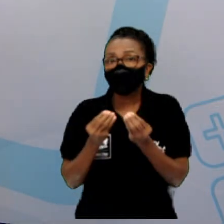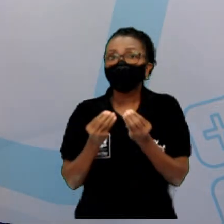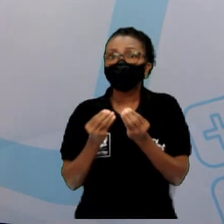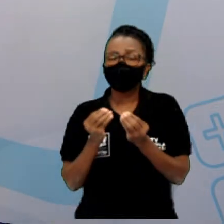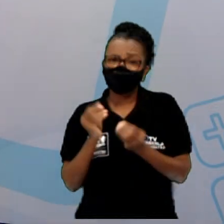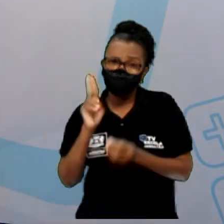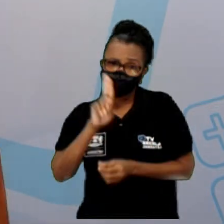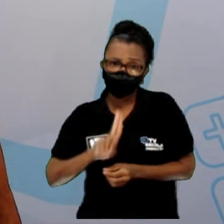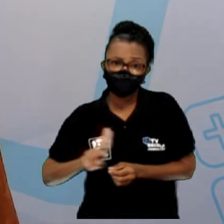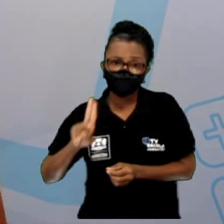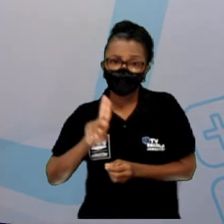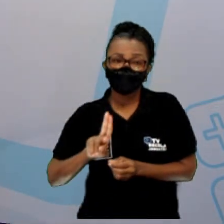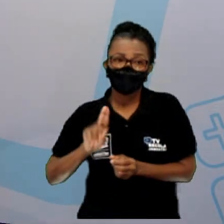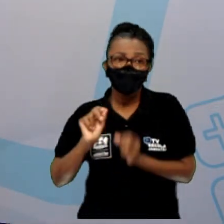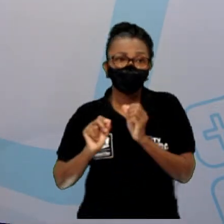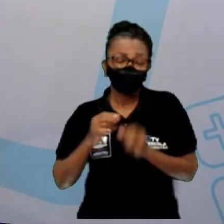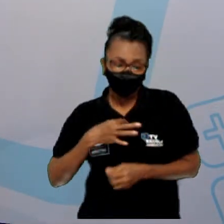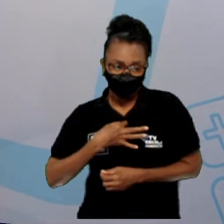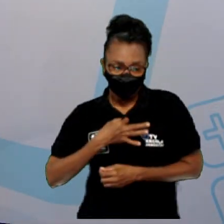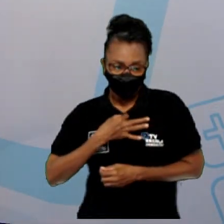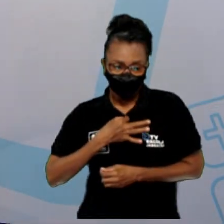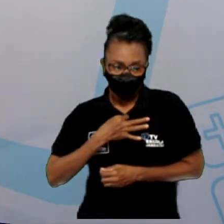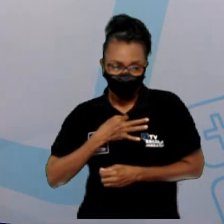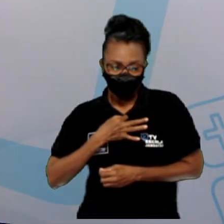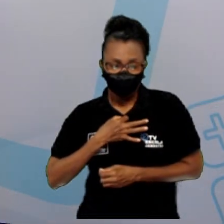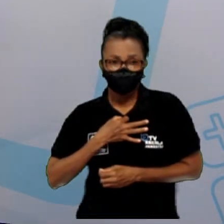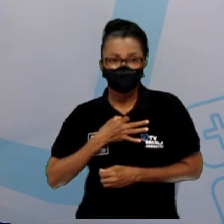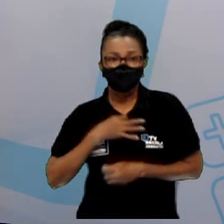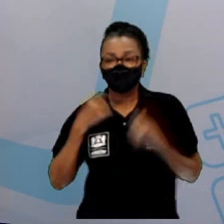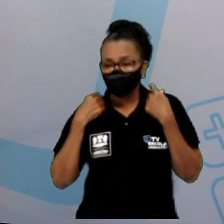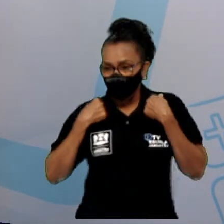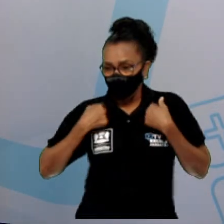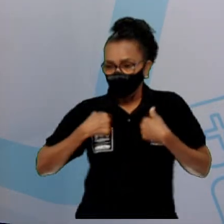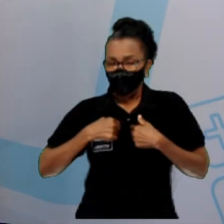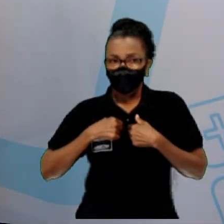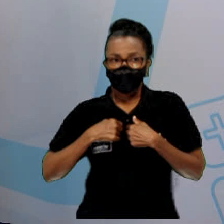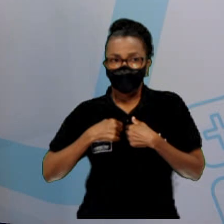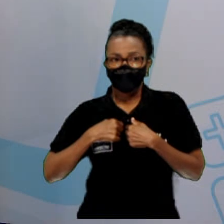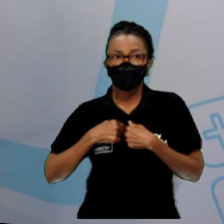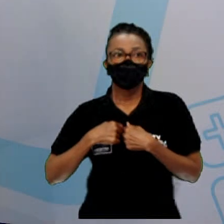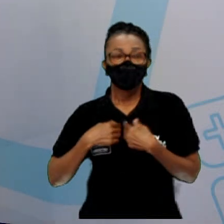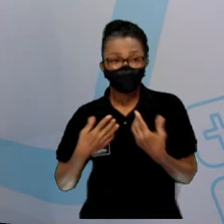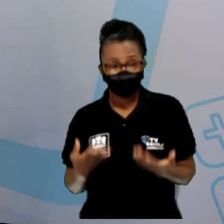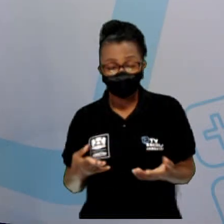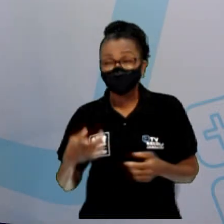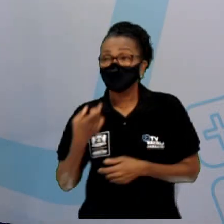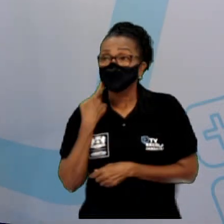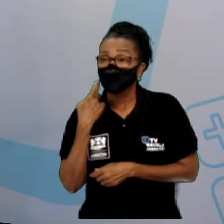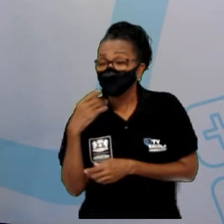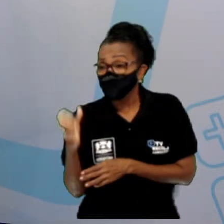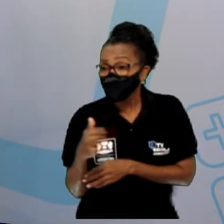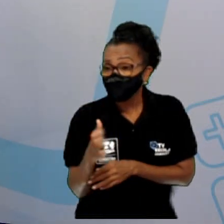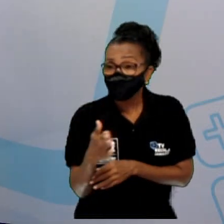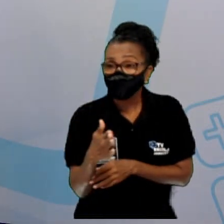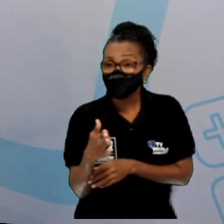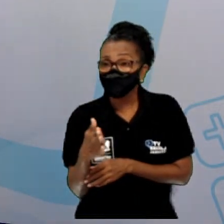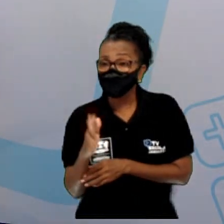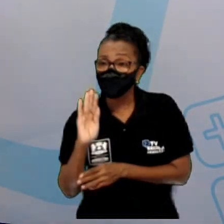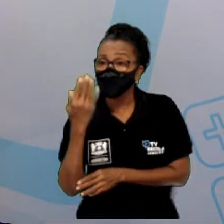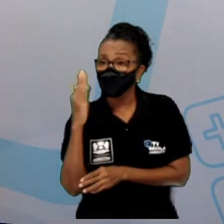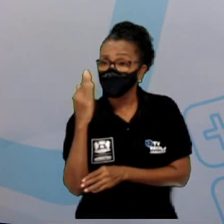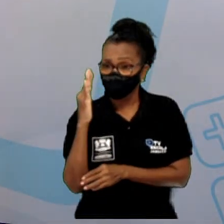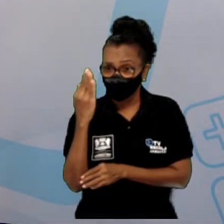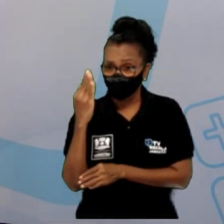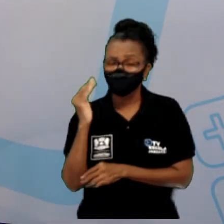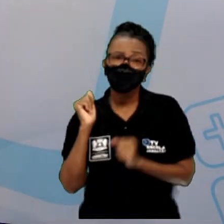servir como um pingente para um colar. Se eu fizesse aquele peixe, vamos dizer, de madeira,